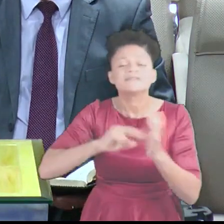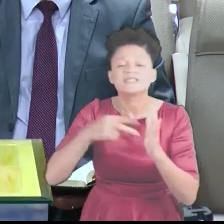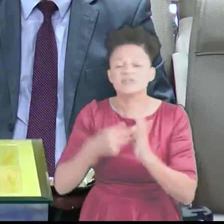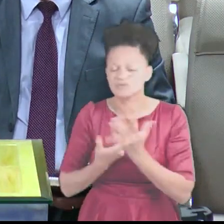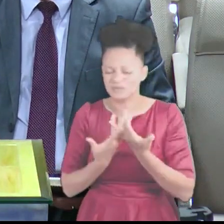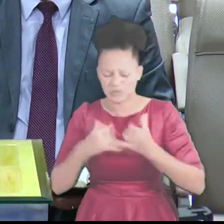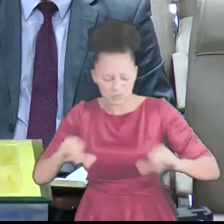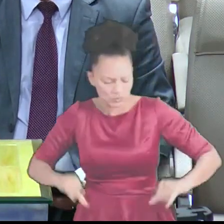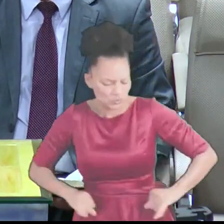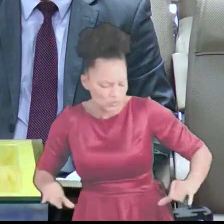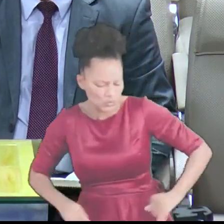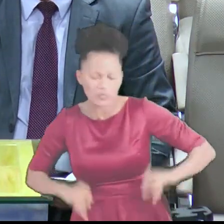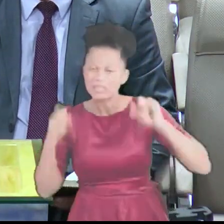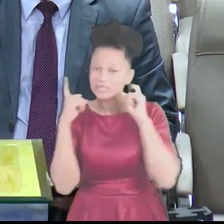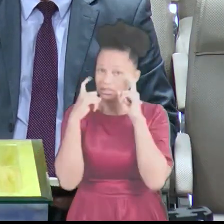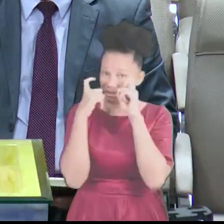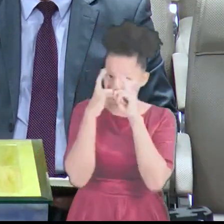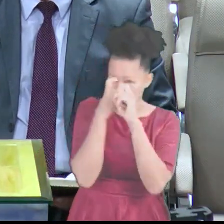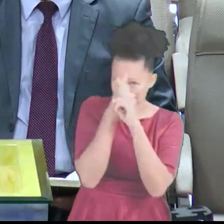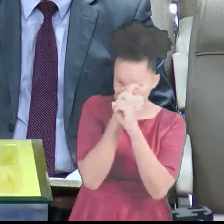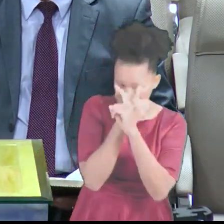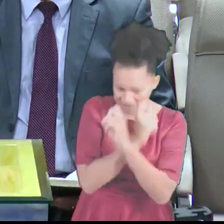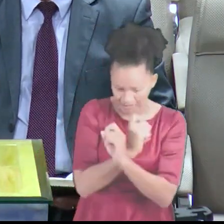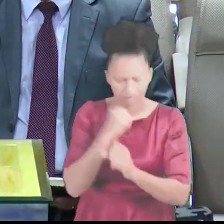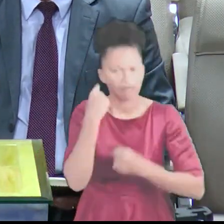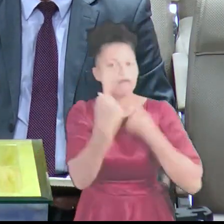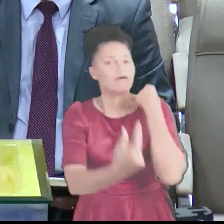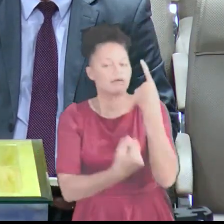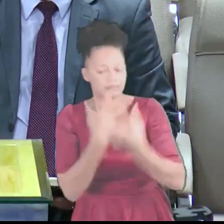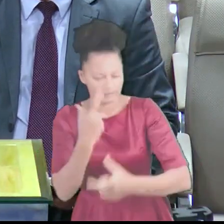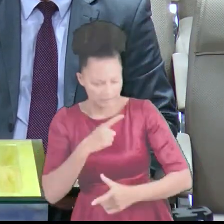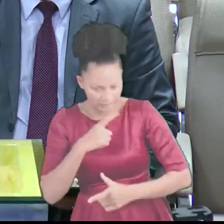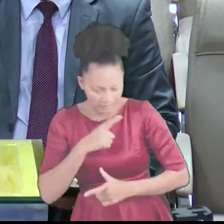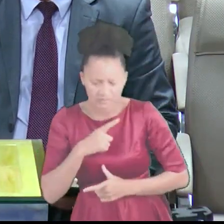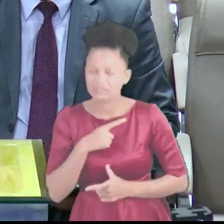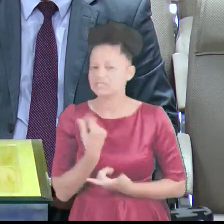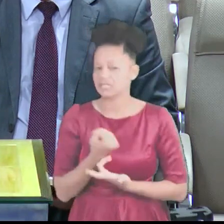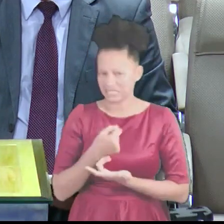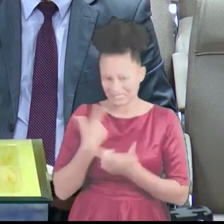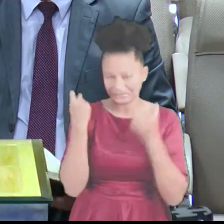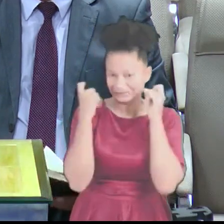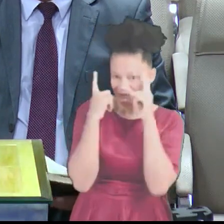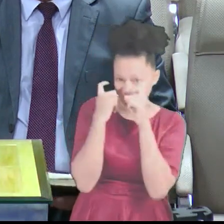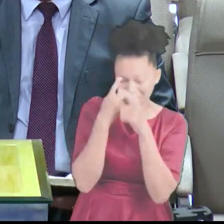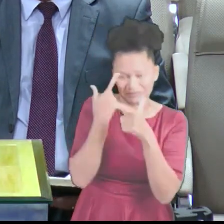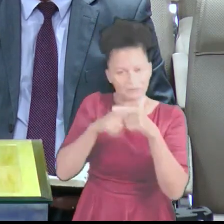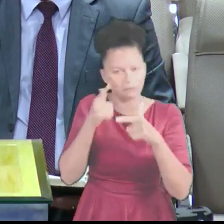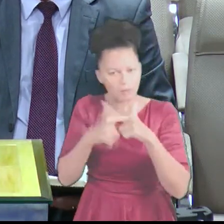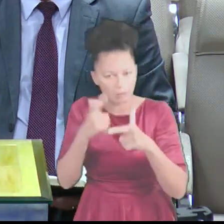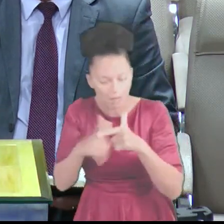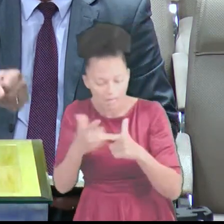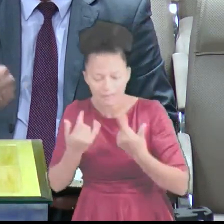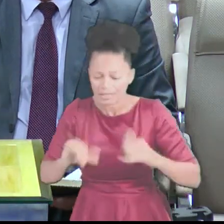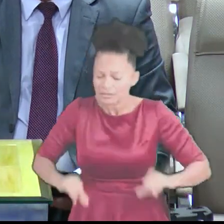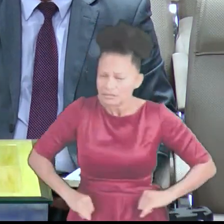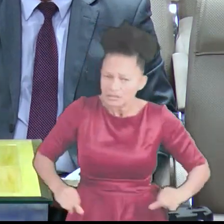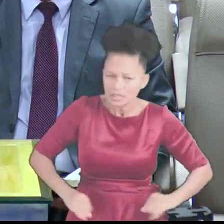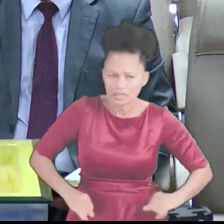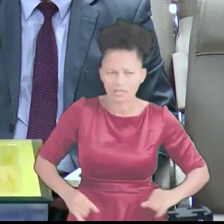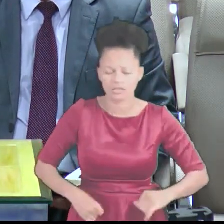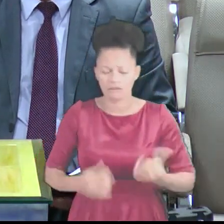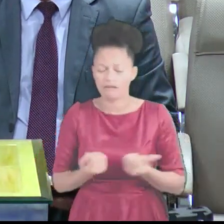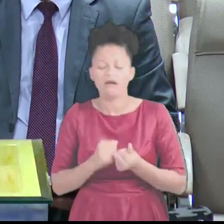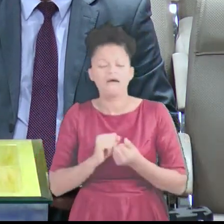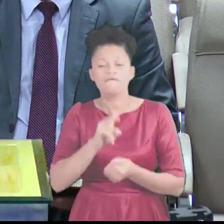outra estamos dentro de um vale, no meio de ossos secos. E escute isso aqui: vale